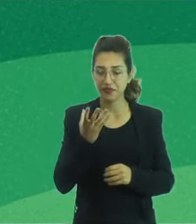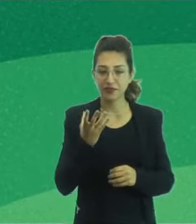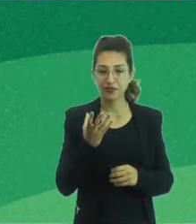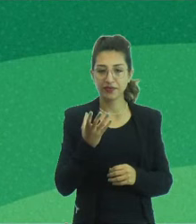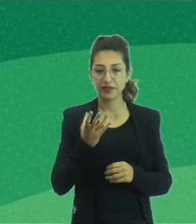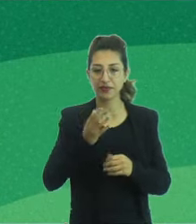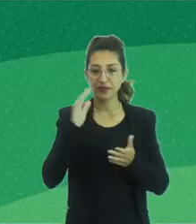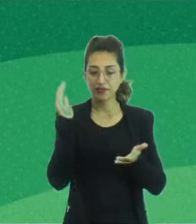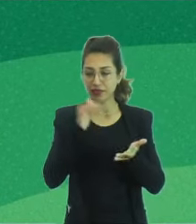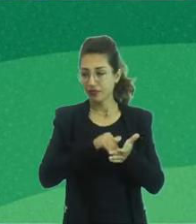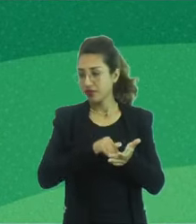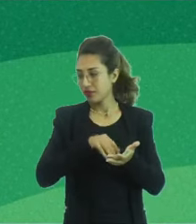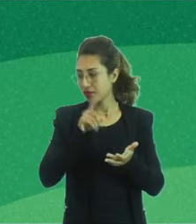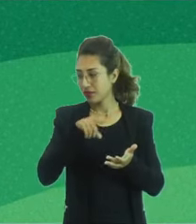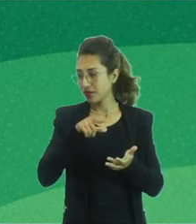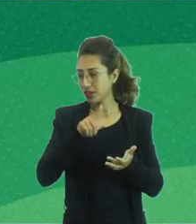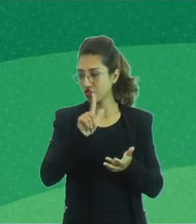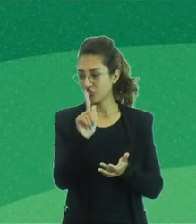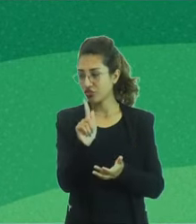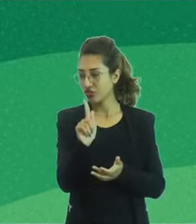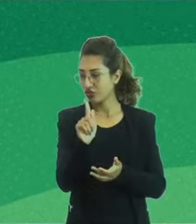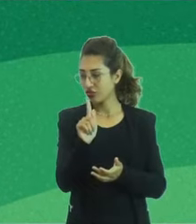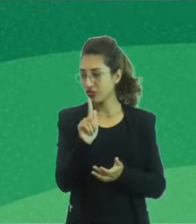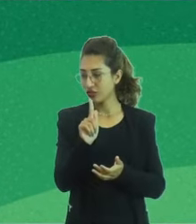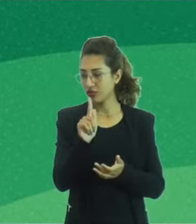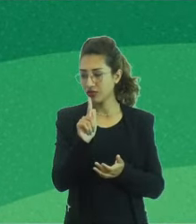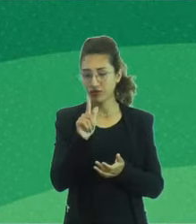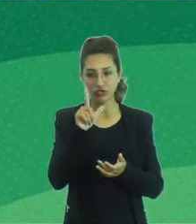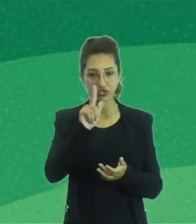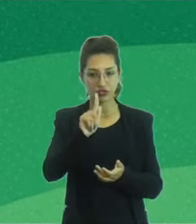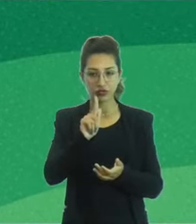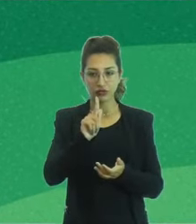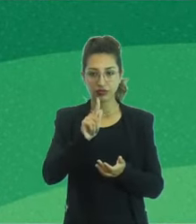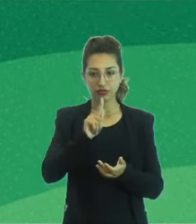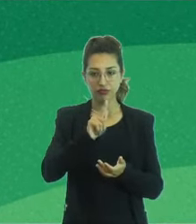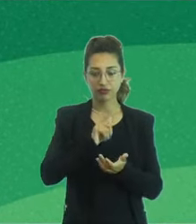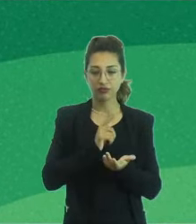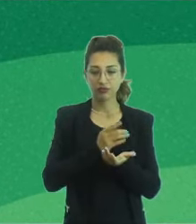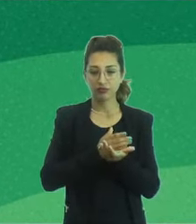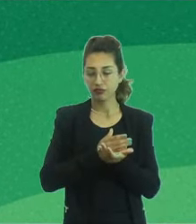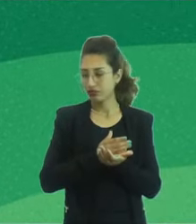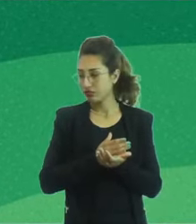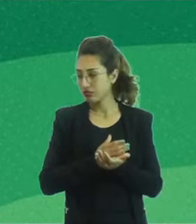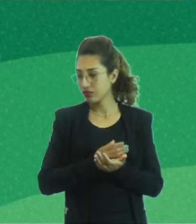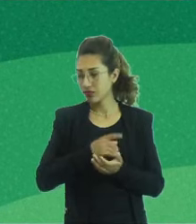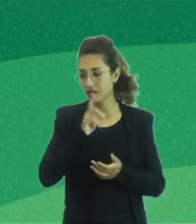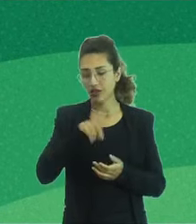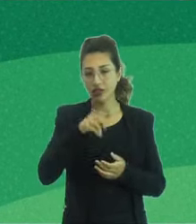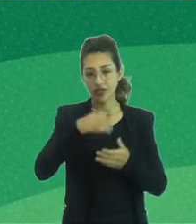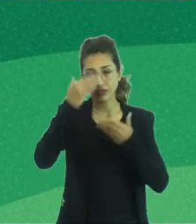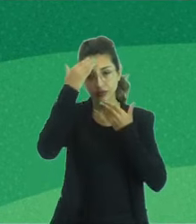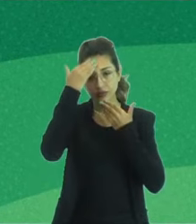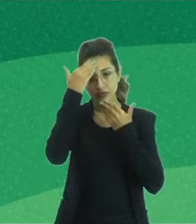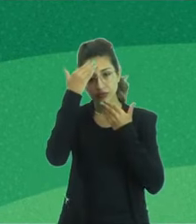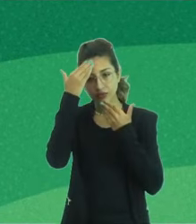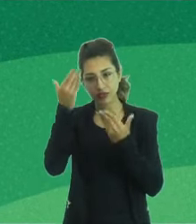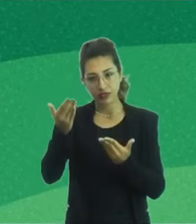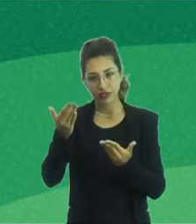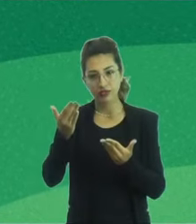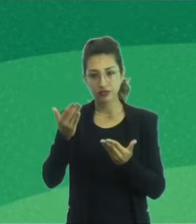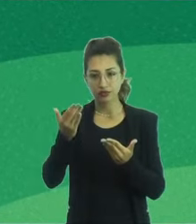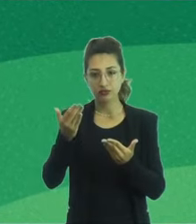aí o último que é o G da galinha que na verdade é o começo dela é o sentido de ter gratidão pelas coisas gratidão